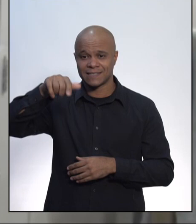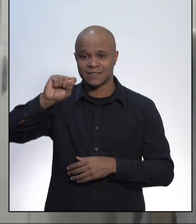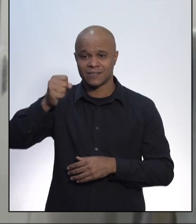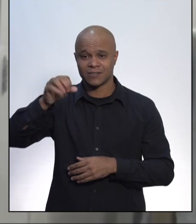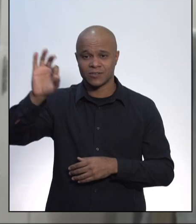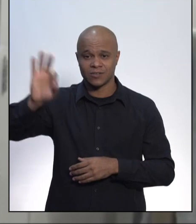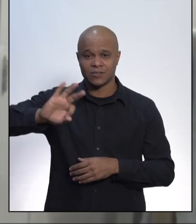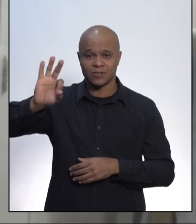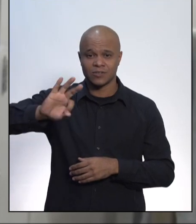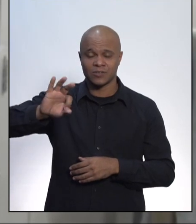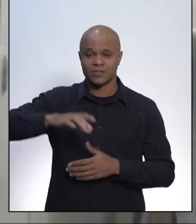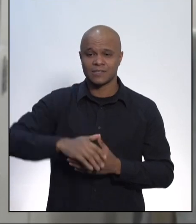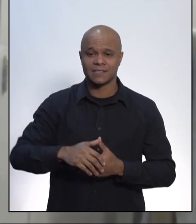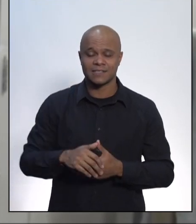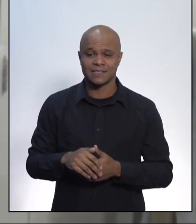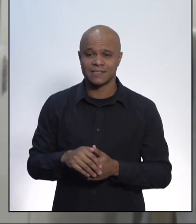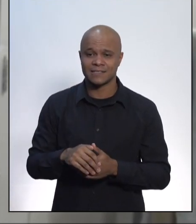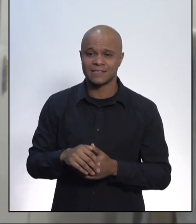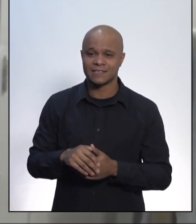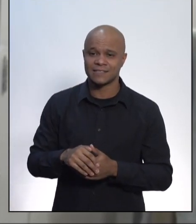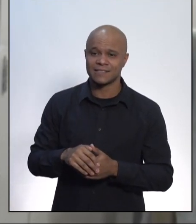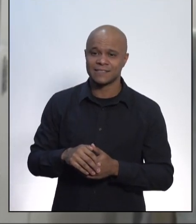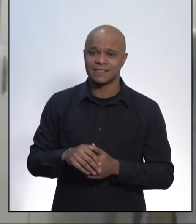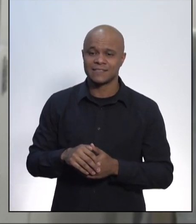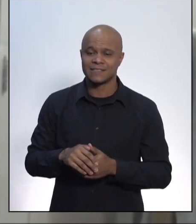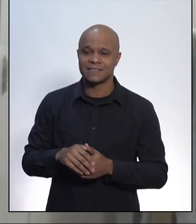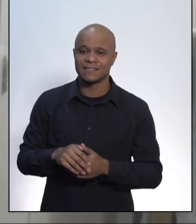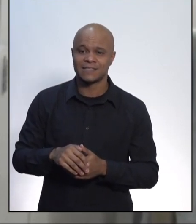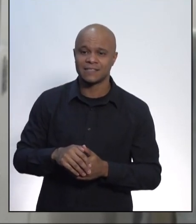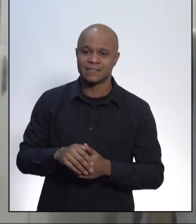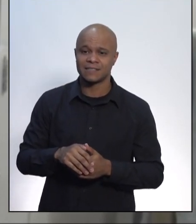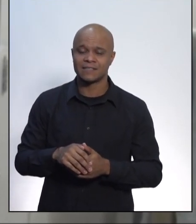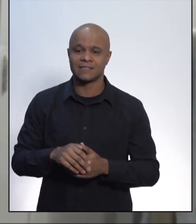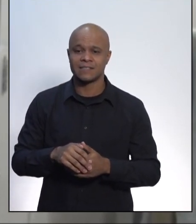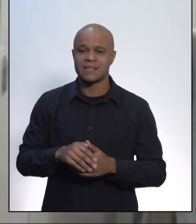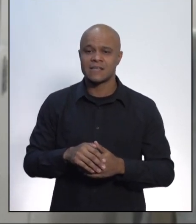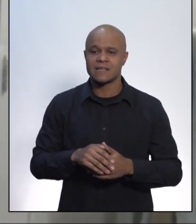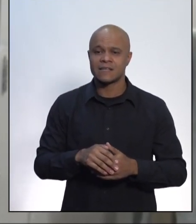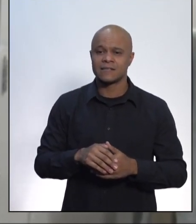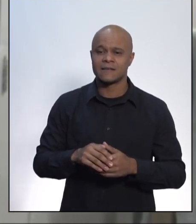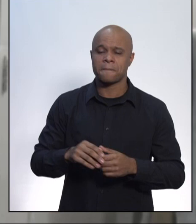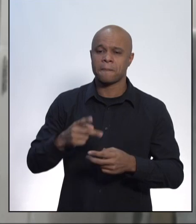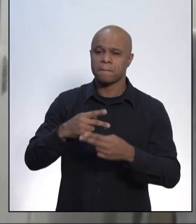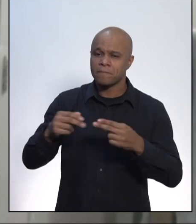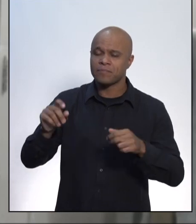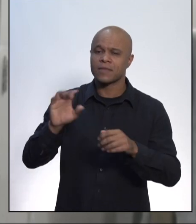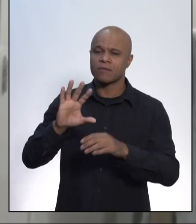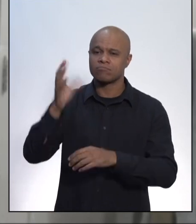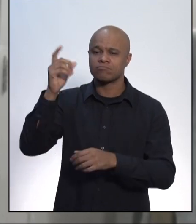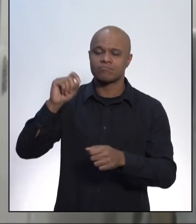78%, né, das vagas de trabalho, né, das cadeiras ocupadas de